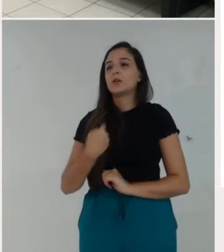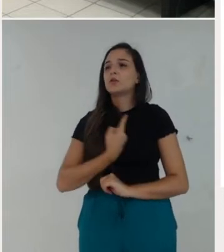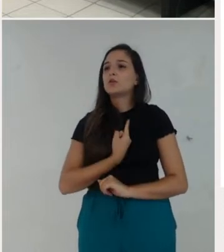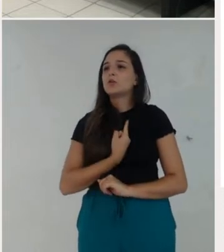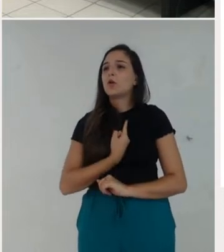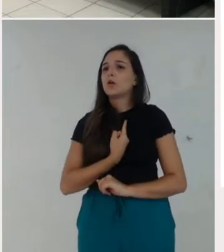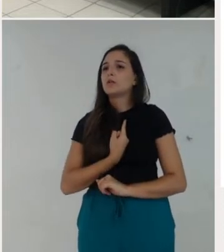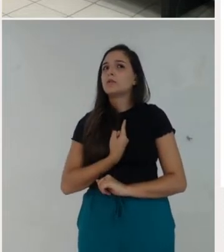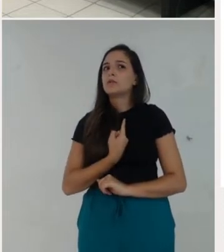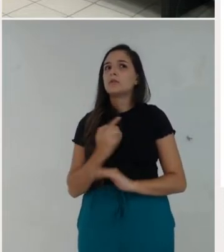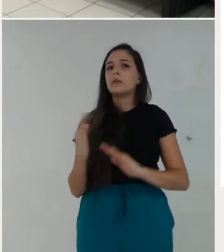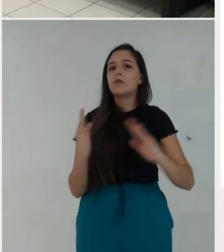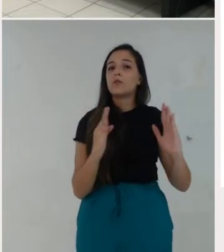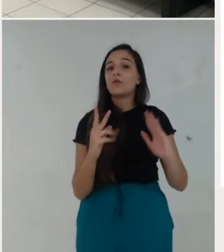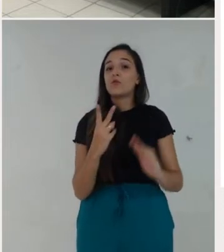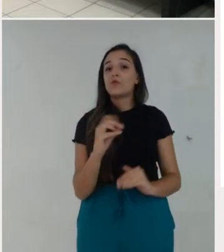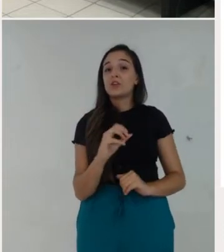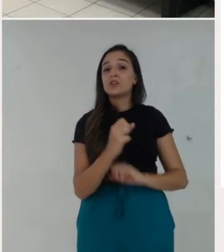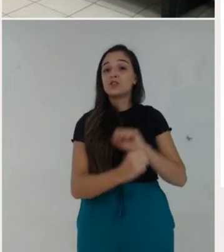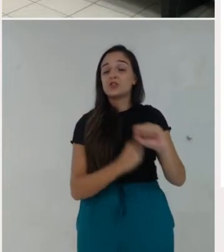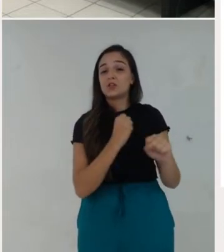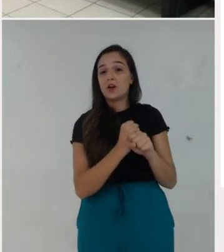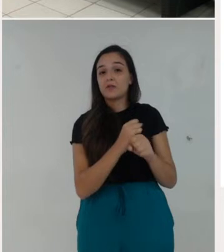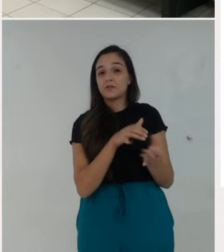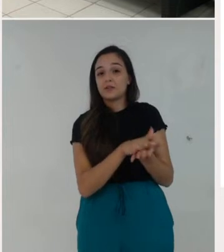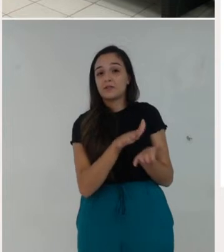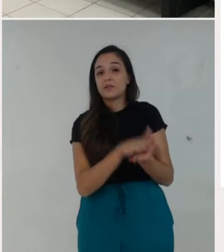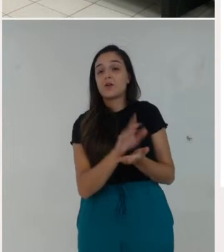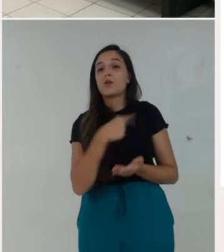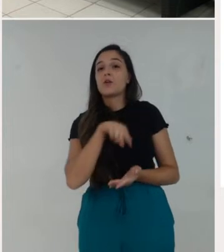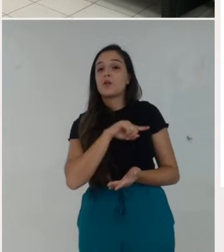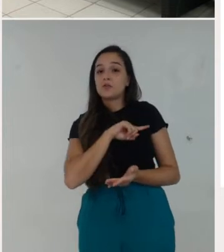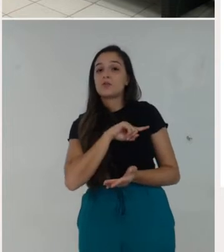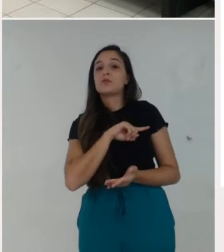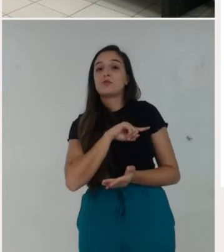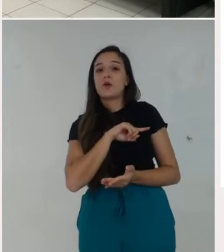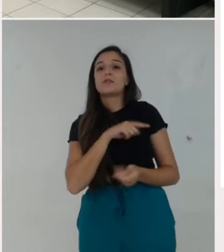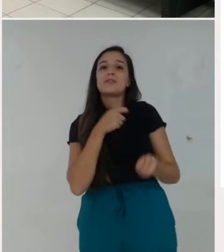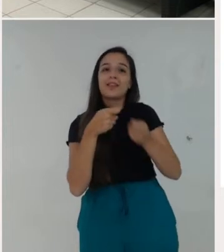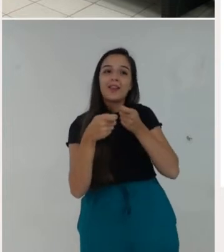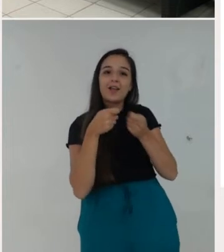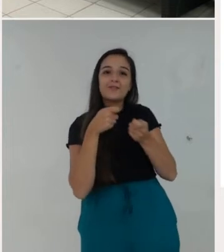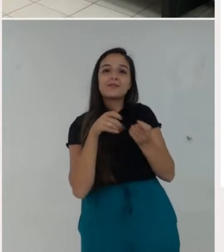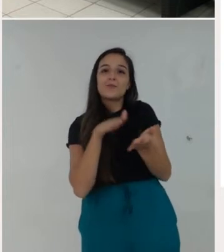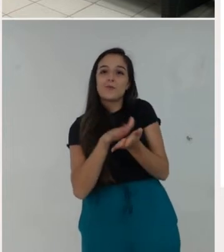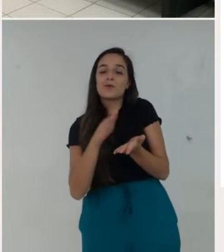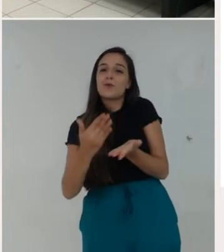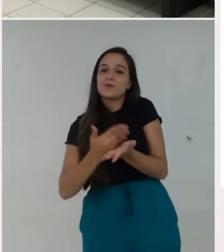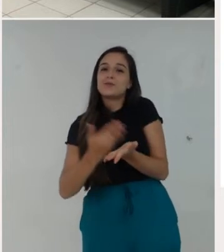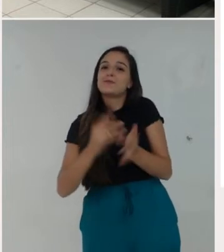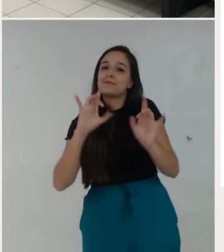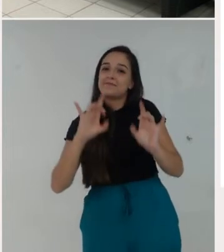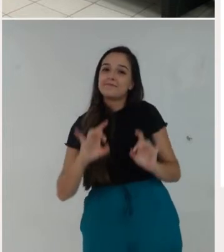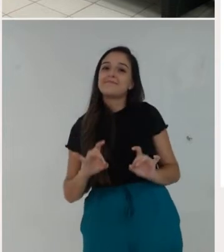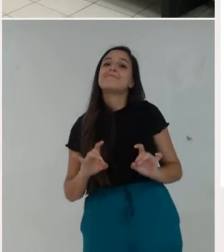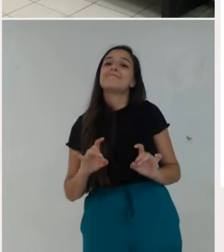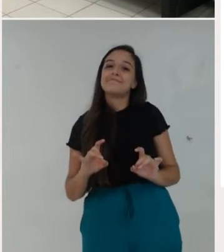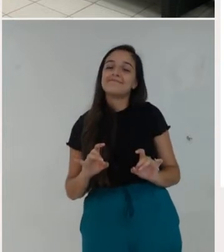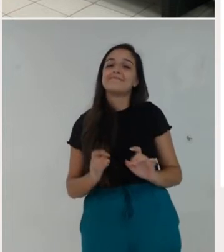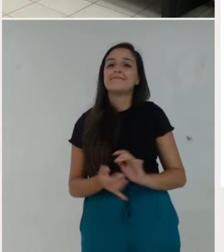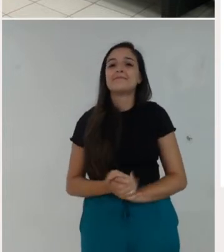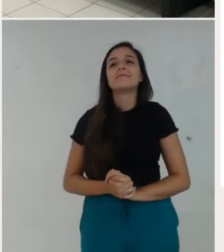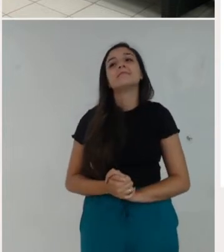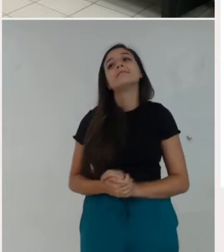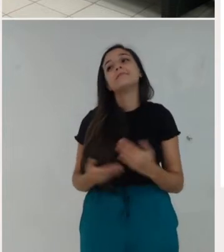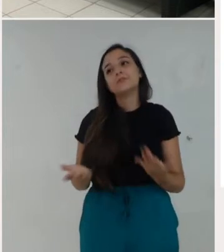a gente publicou um livro de entrevistas extraídas da Cadernos. Né? Então, como eu falei, fui